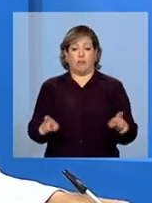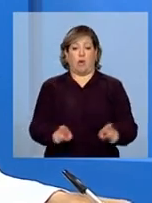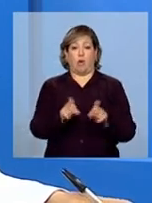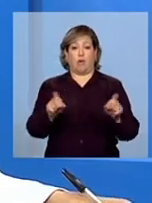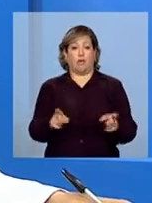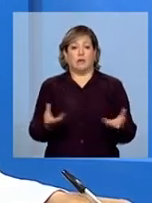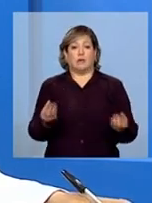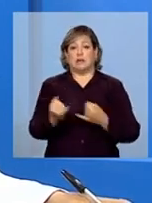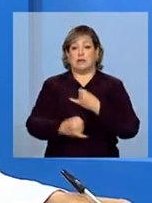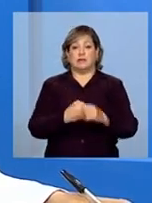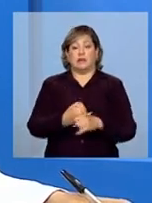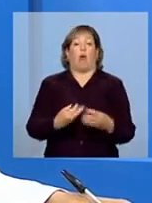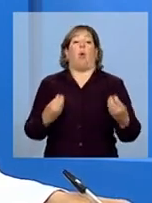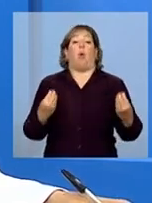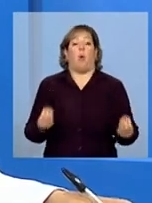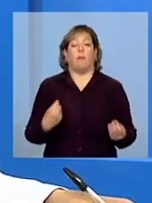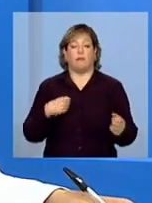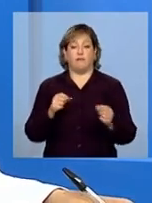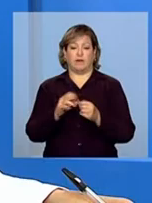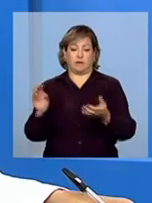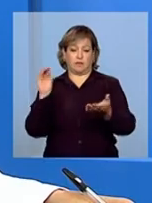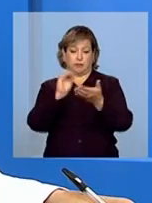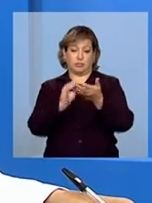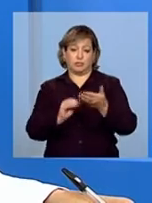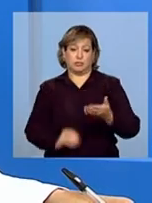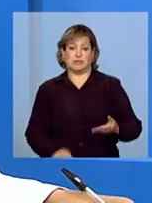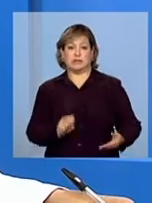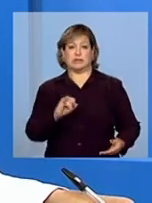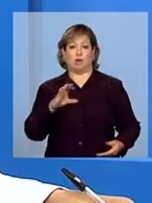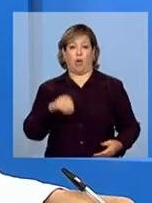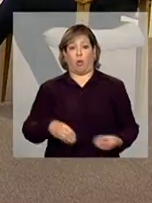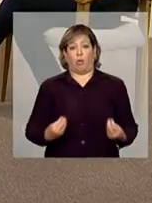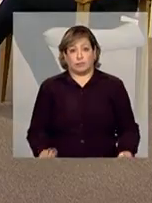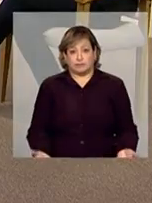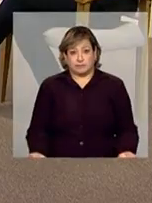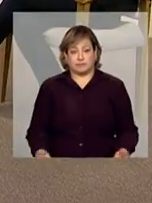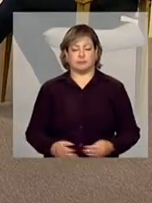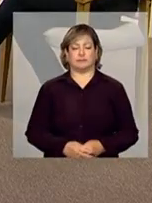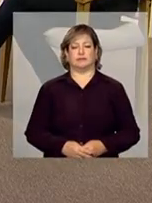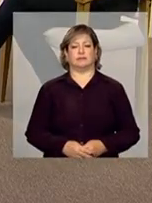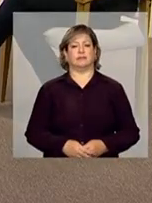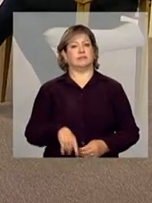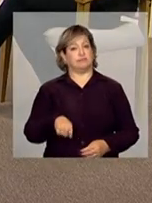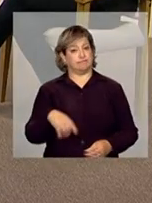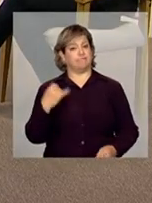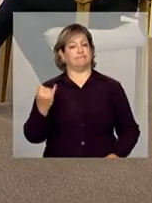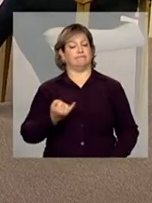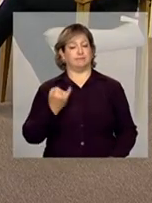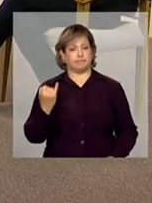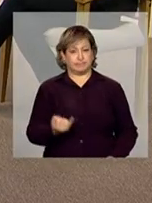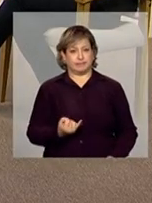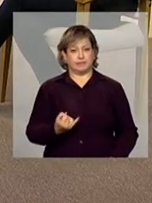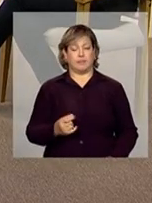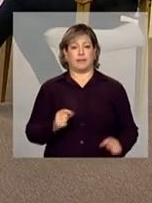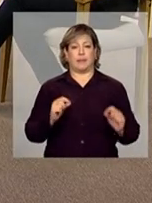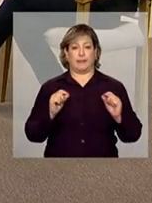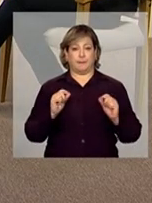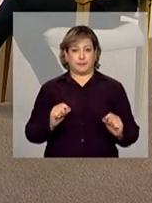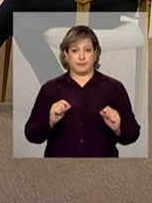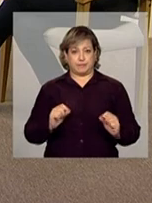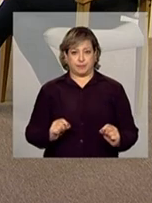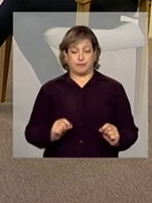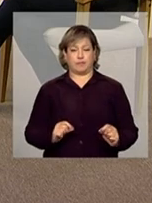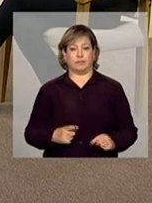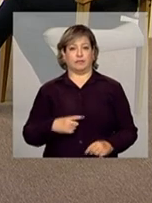Como faço para inserir as informações no SICOM? Ótimo, realmente ela é muito importante. A instrução operacional número